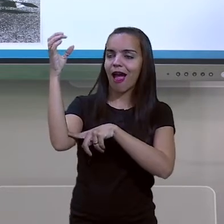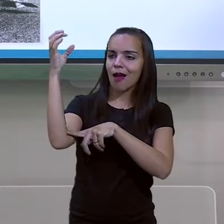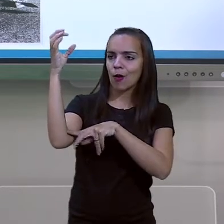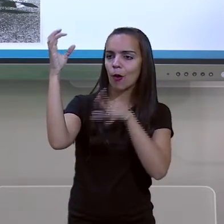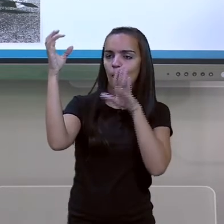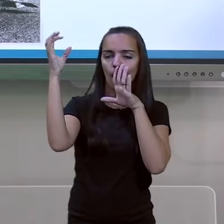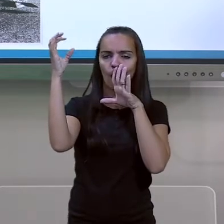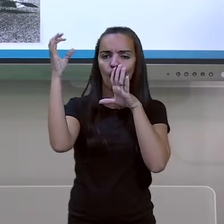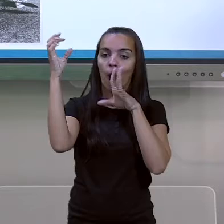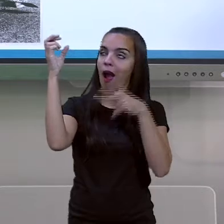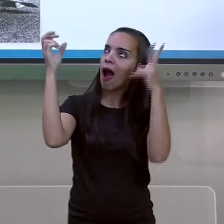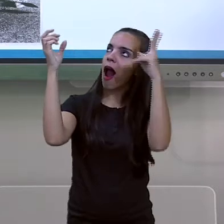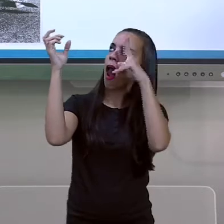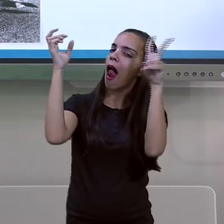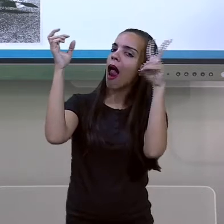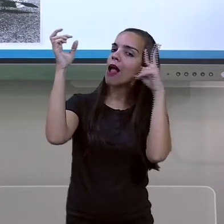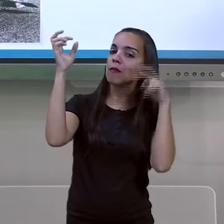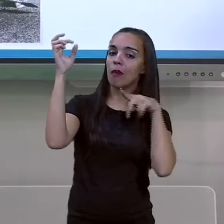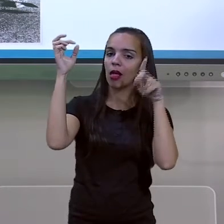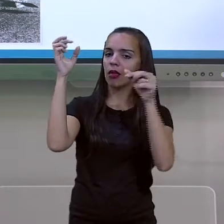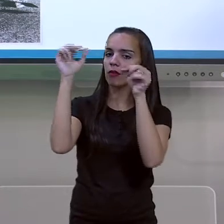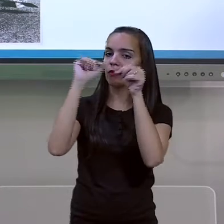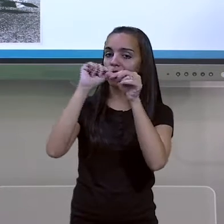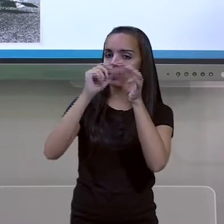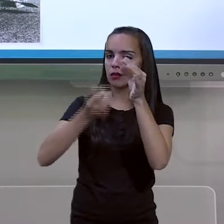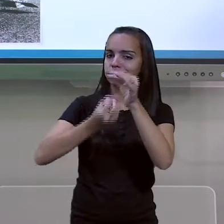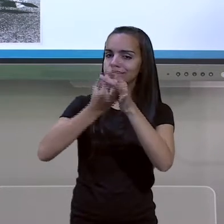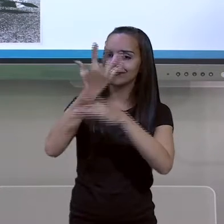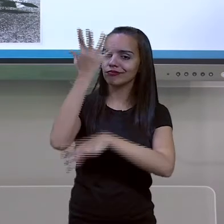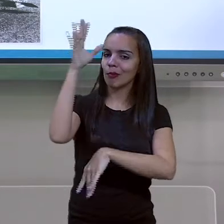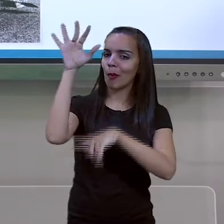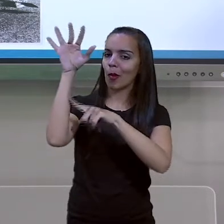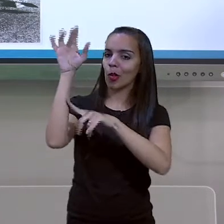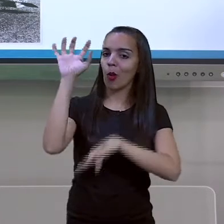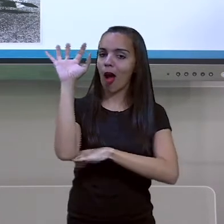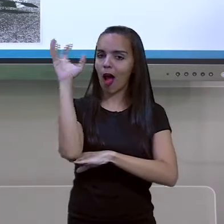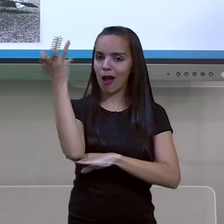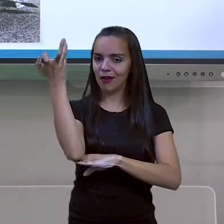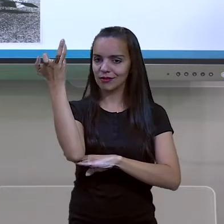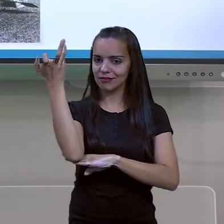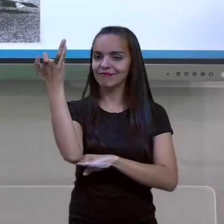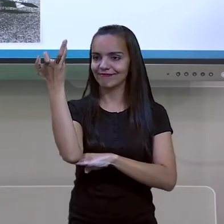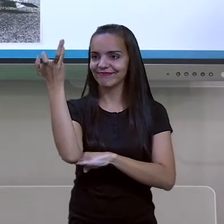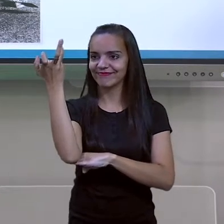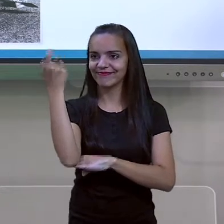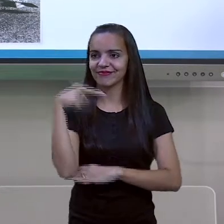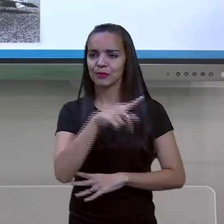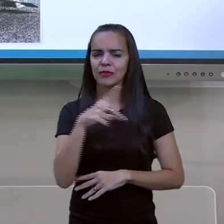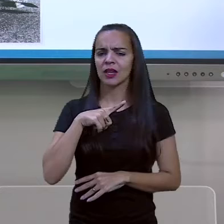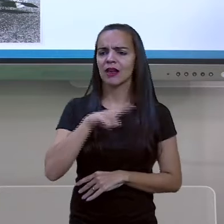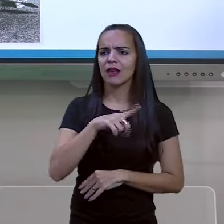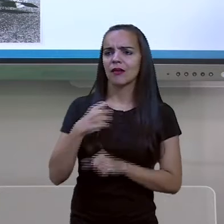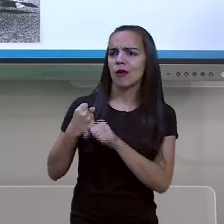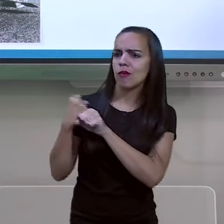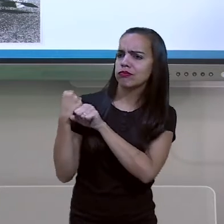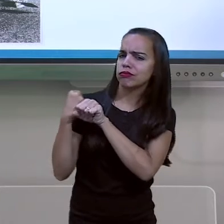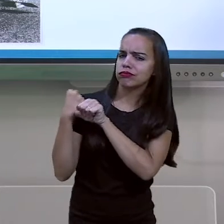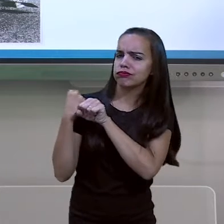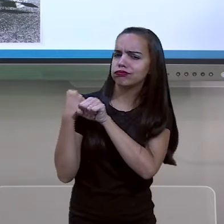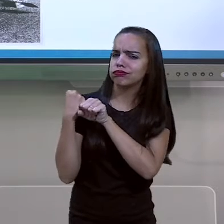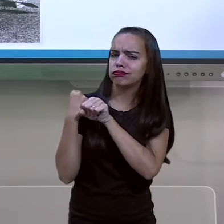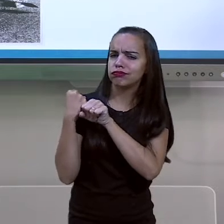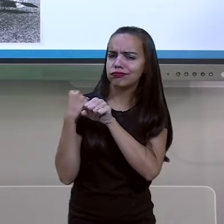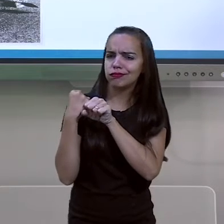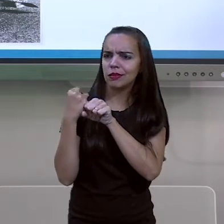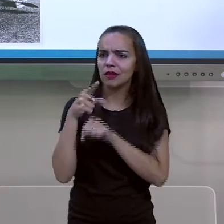foi você que plantou aquela árvore, você que cuidou daquela árvore. Aquela árvore vai fazer parte da sua